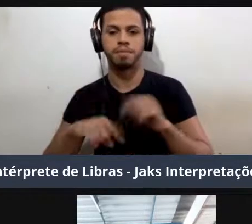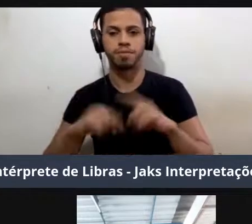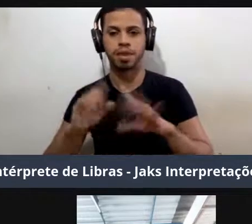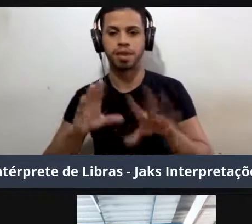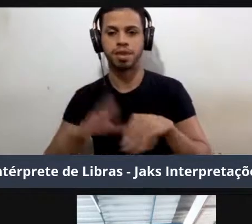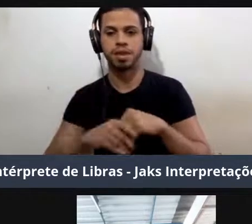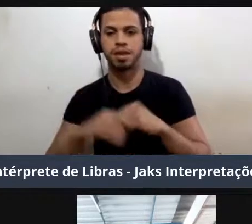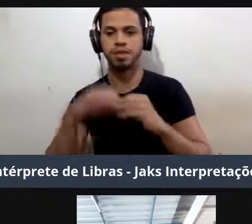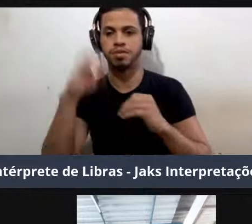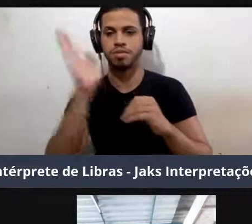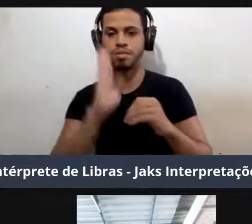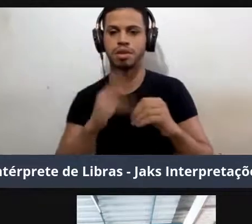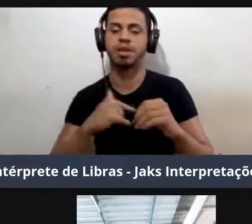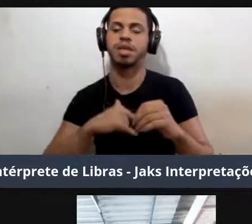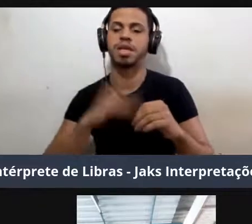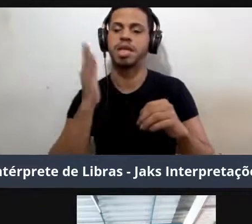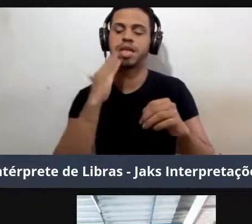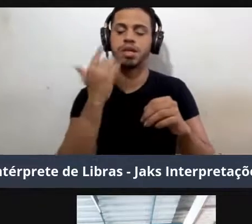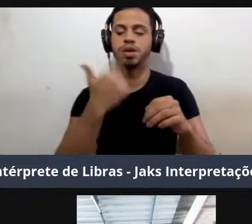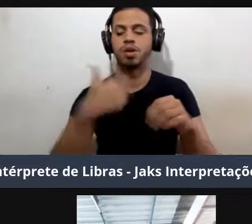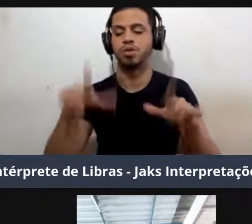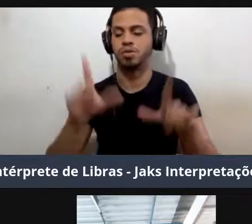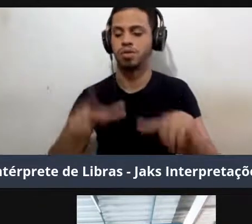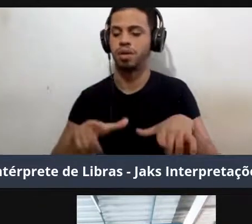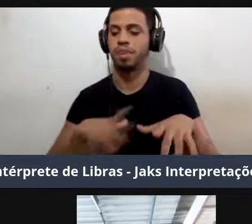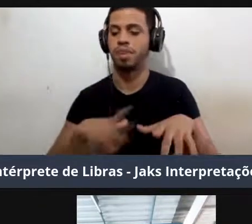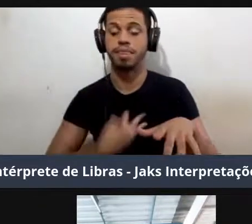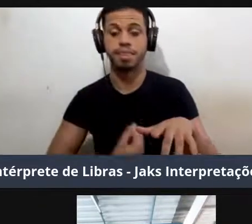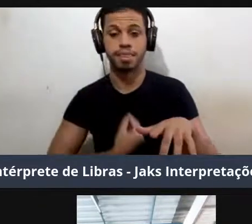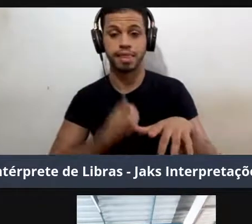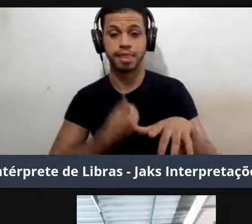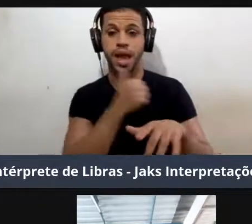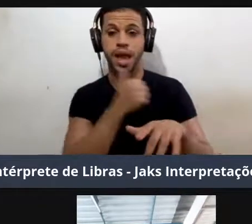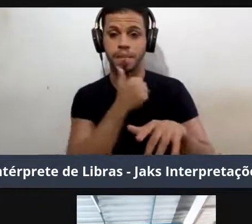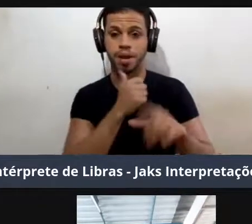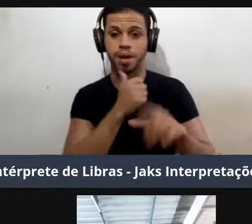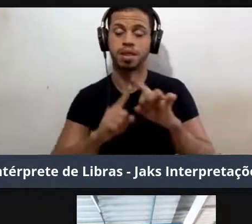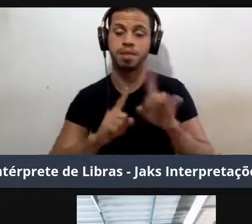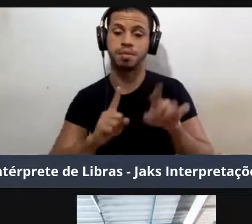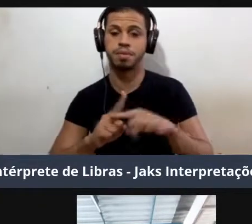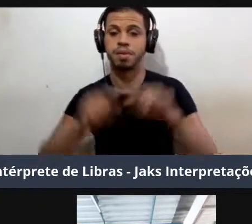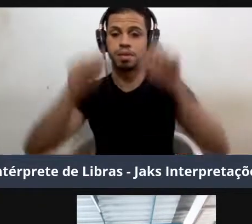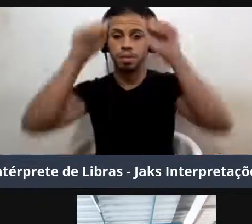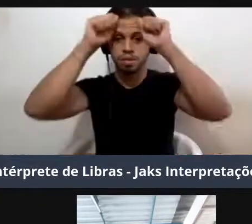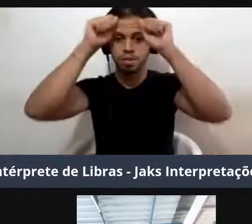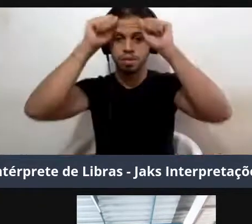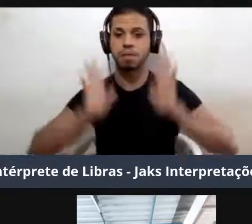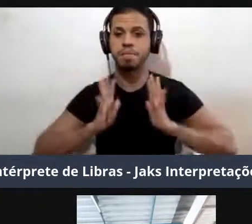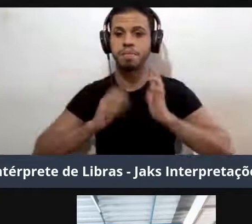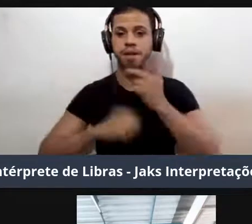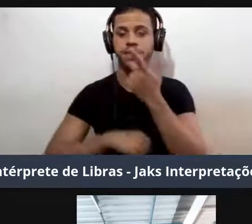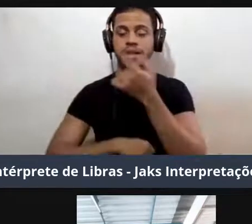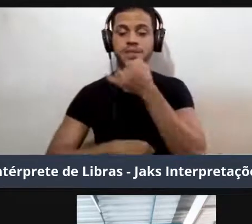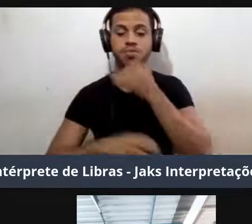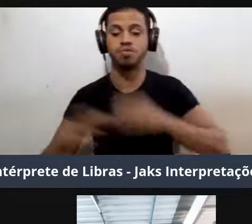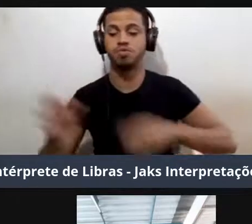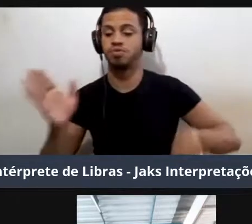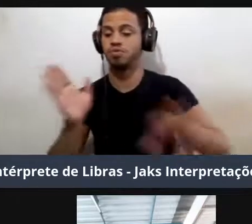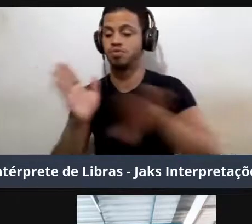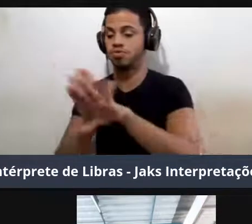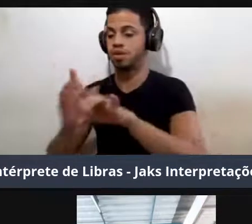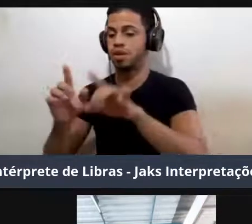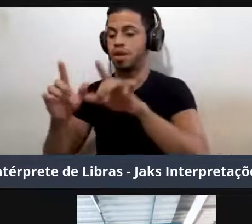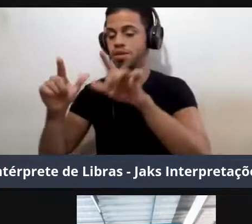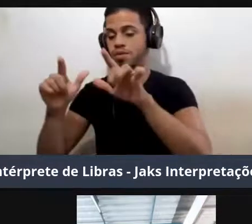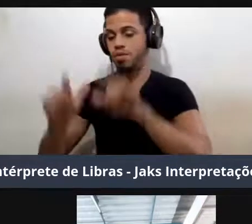isso em outros lugares, né? Tem uma parteira do Amapá que fala assim, é tão ruim quando a gente chega num lugar e não é bem recebido, né?